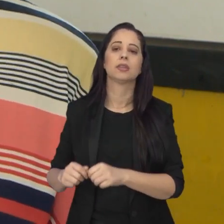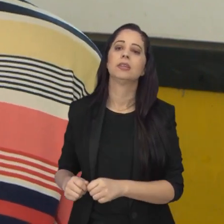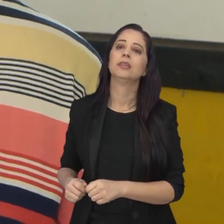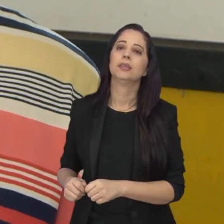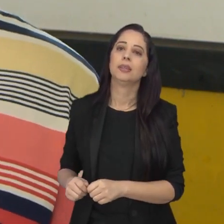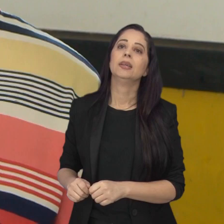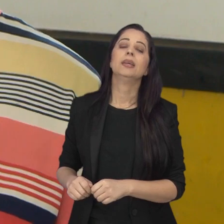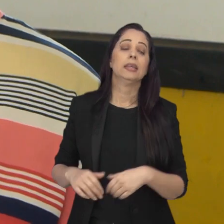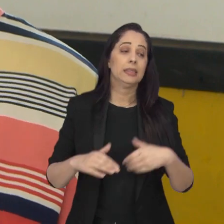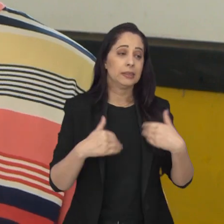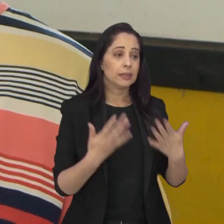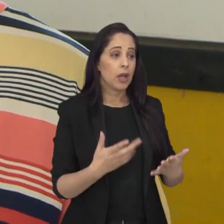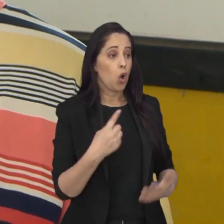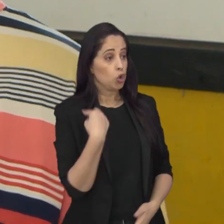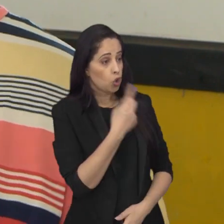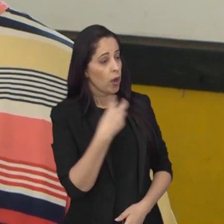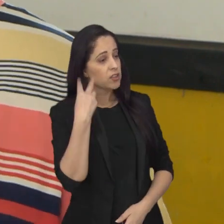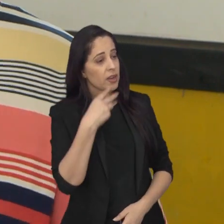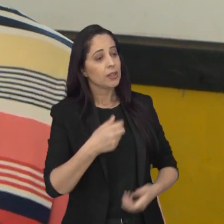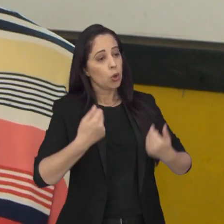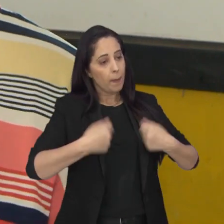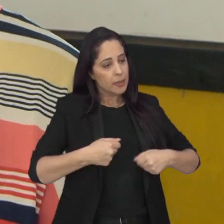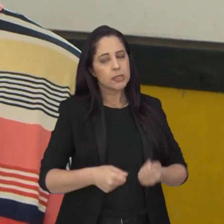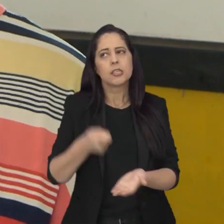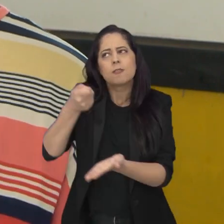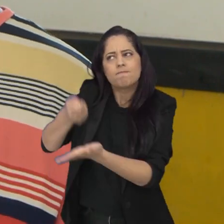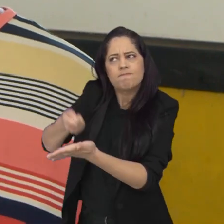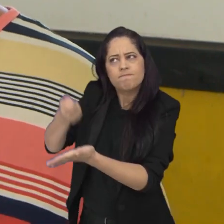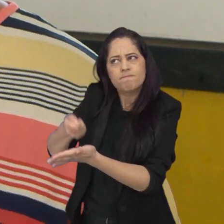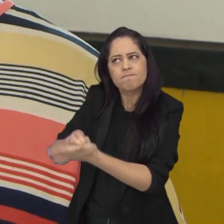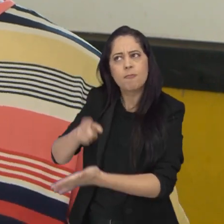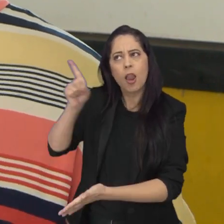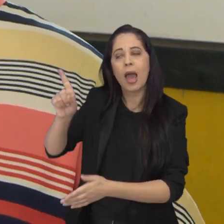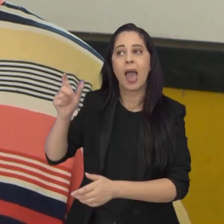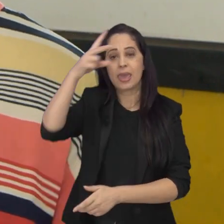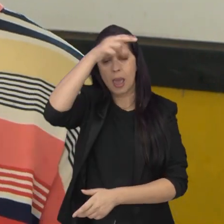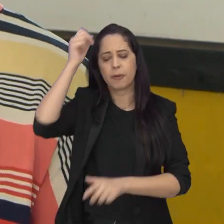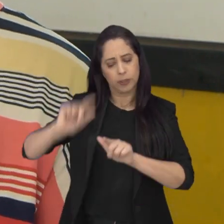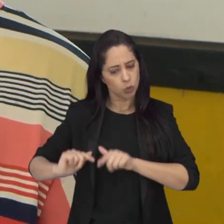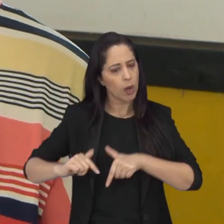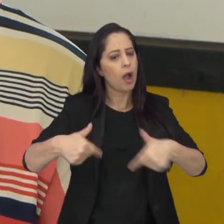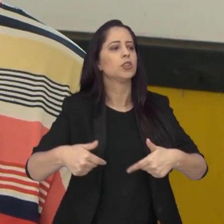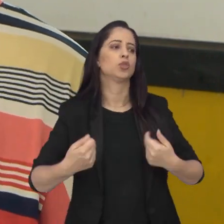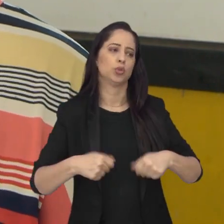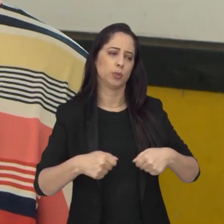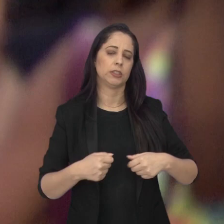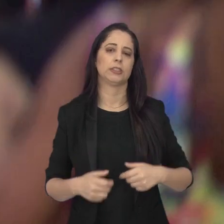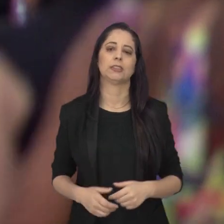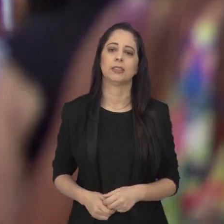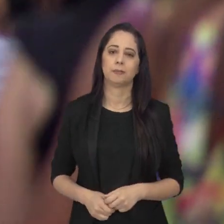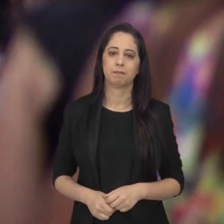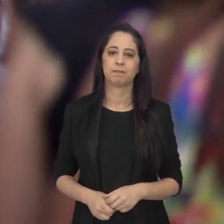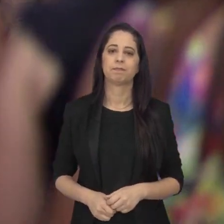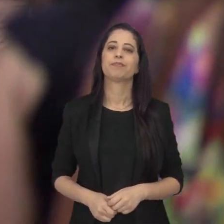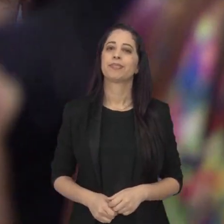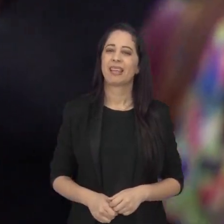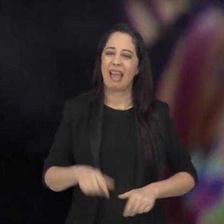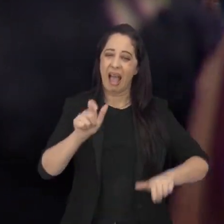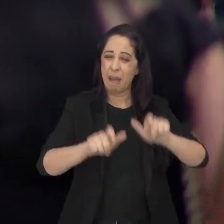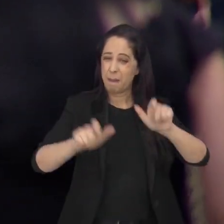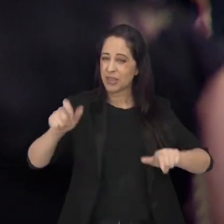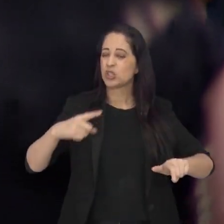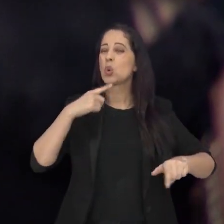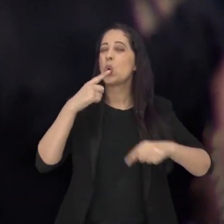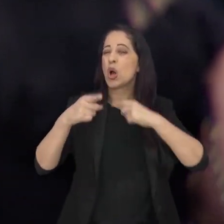função nossa é essa, é de cobrar e a prefeitura ter a atitude de vir fazer o serviço, né? A dúvida é